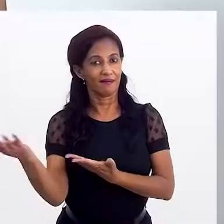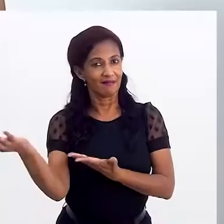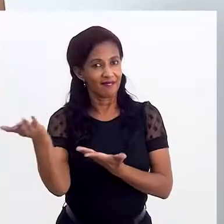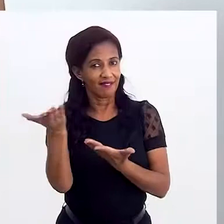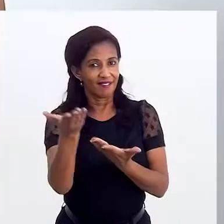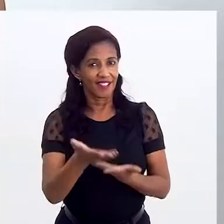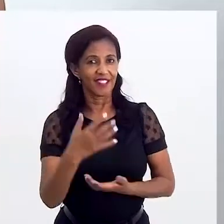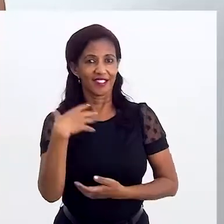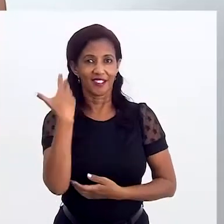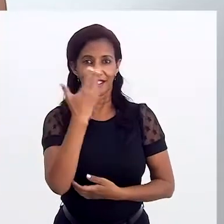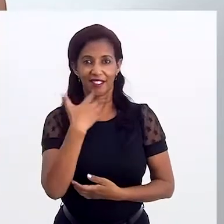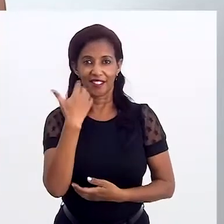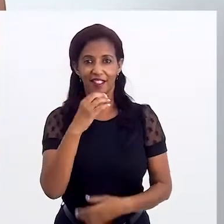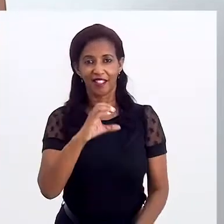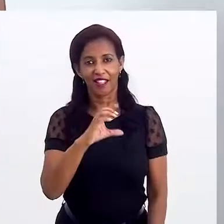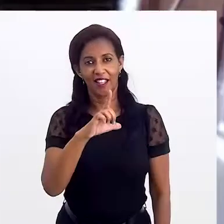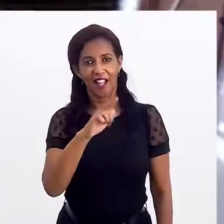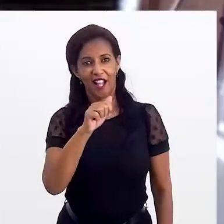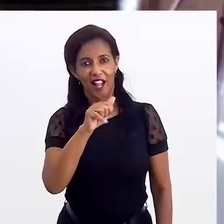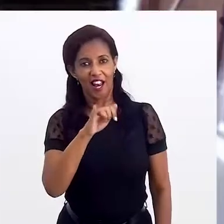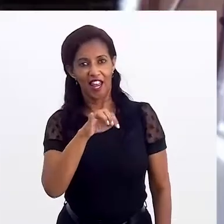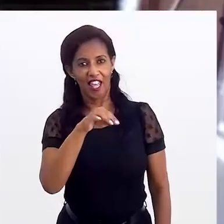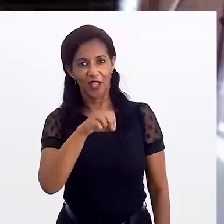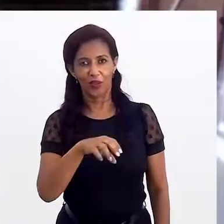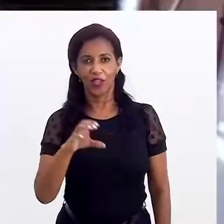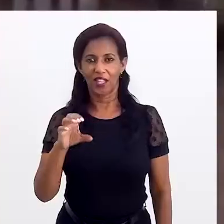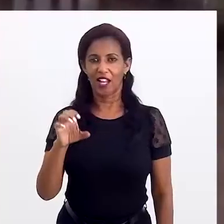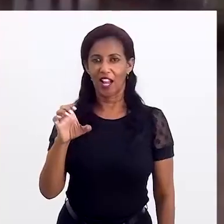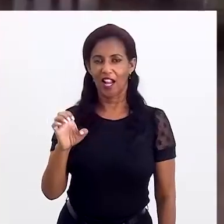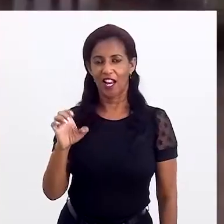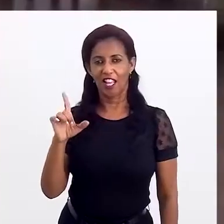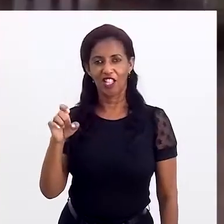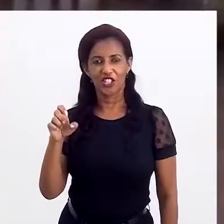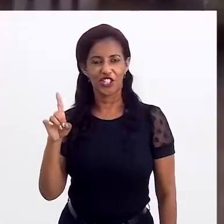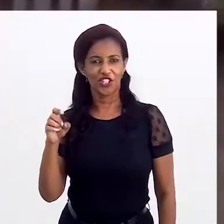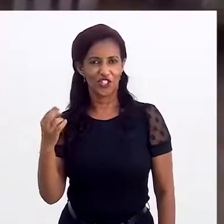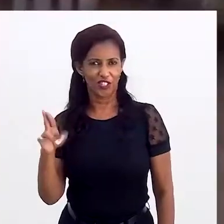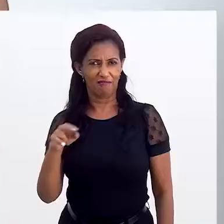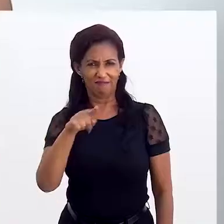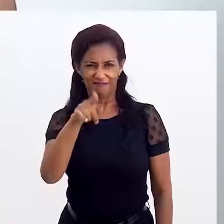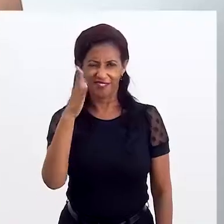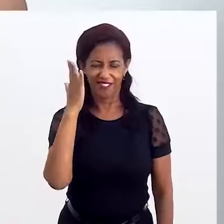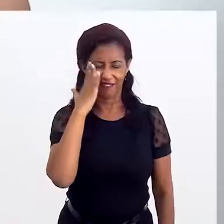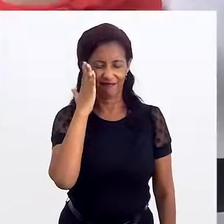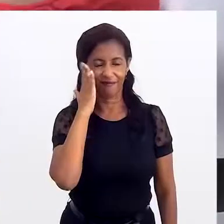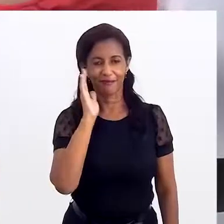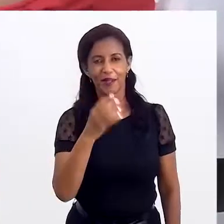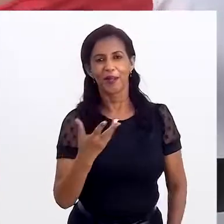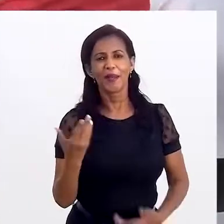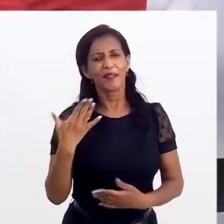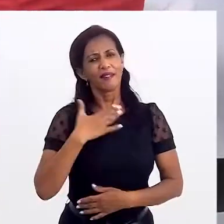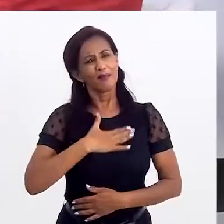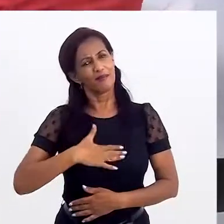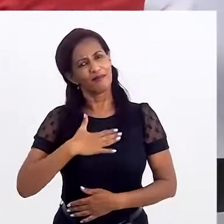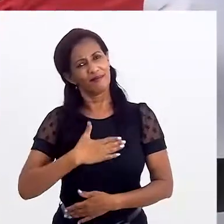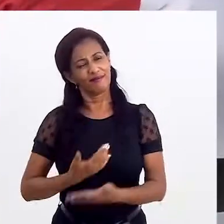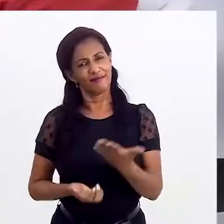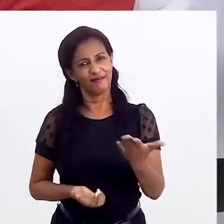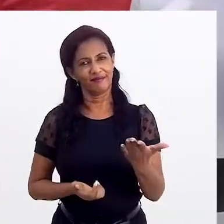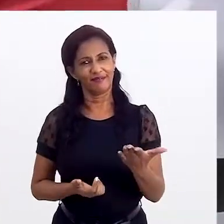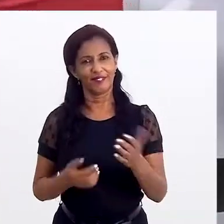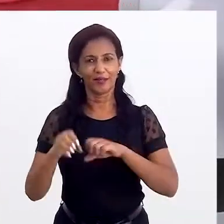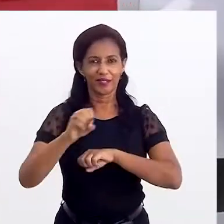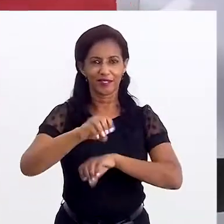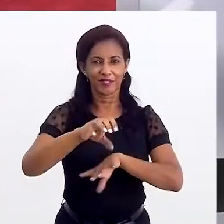Meus convidados são os cantores Cleiton e Cledir. Mas vocês já sabiam disso. Cleiton e Cledir, muito